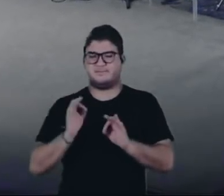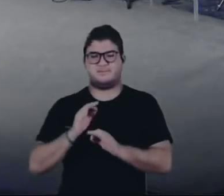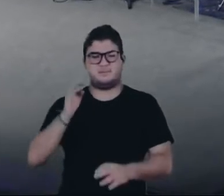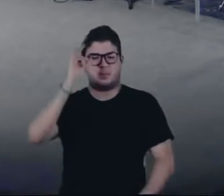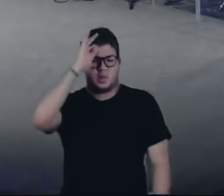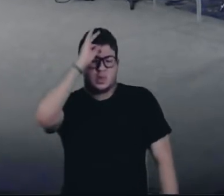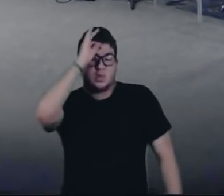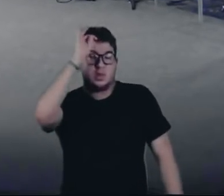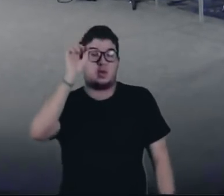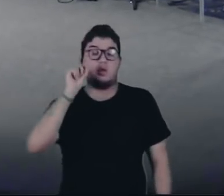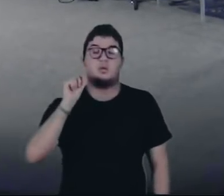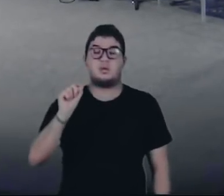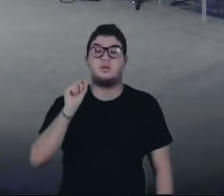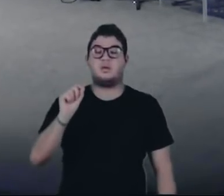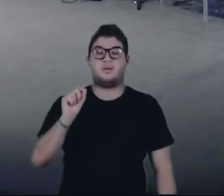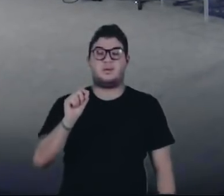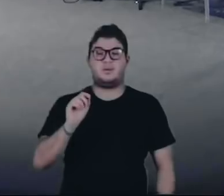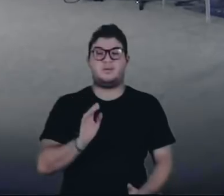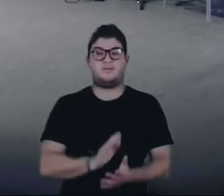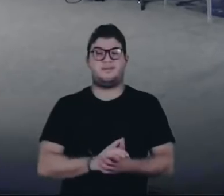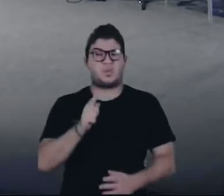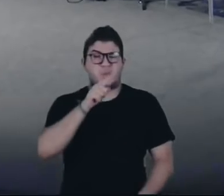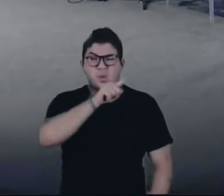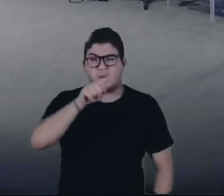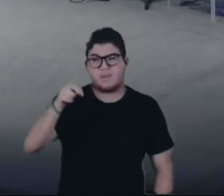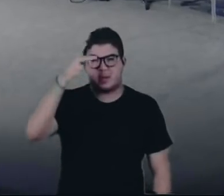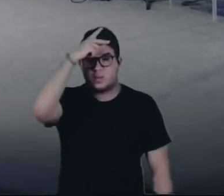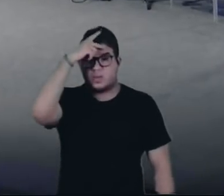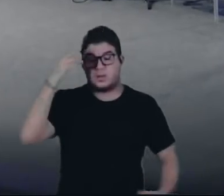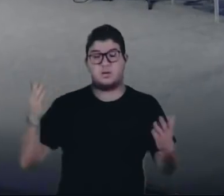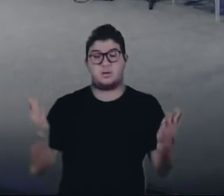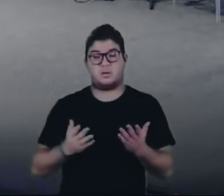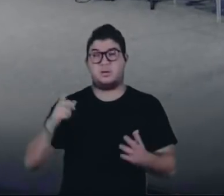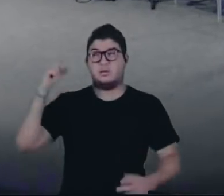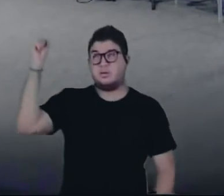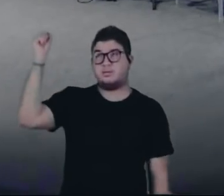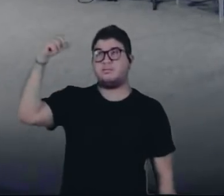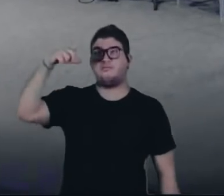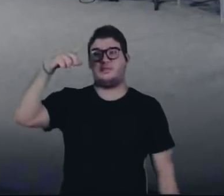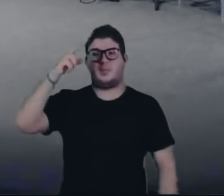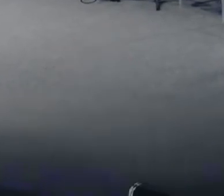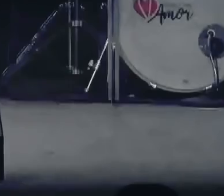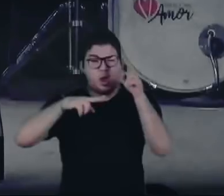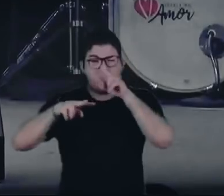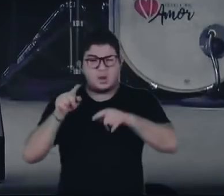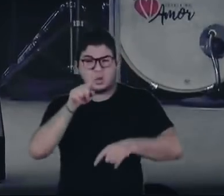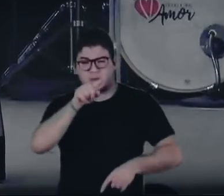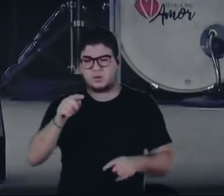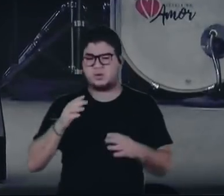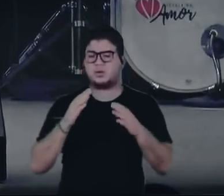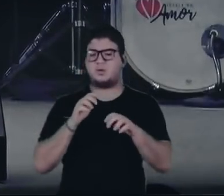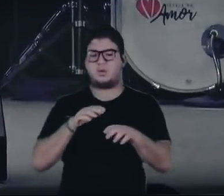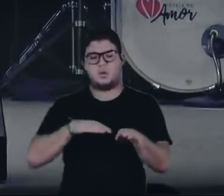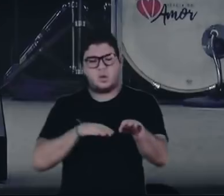Talento é... Tem gente lá fora agora, nesse sol, olhando seu carro,